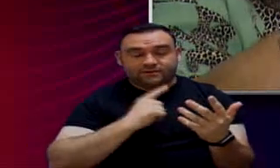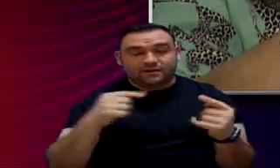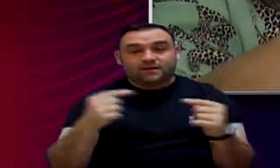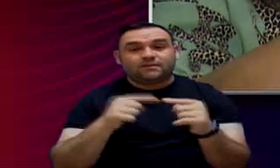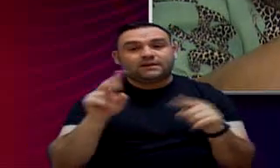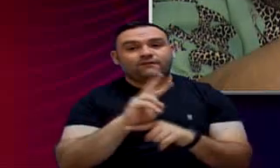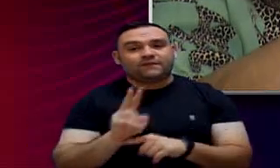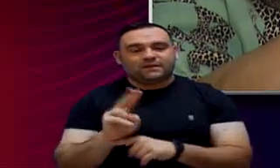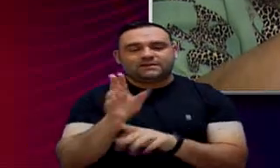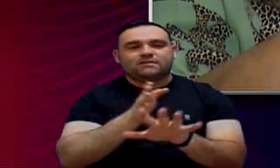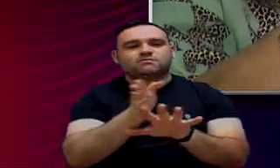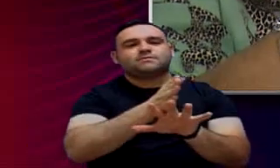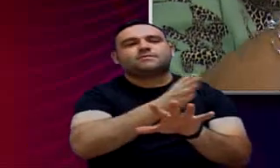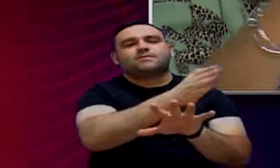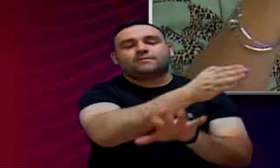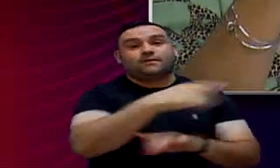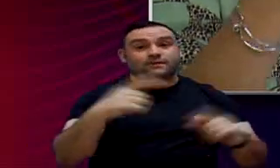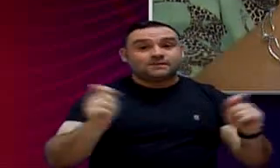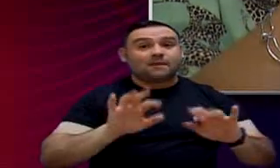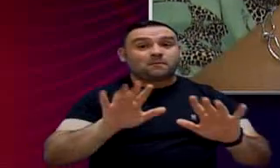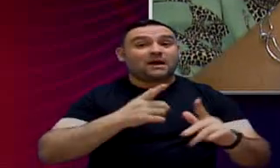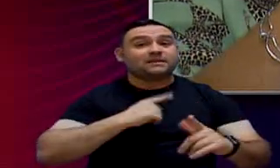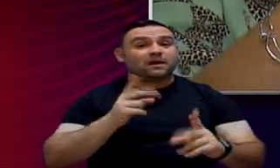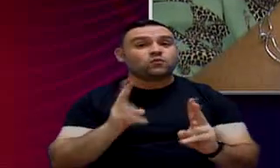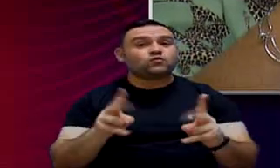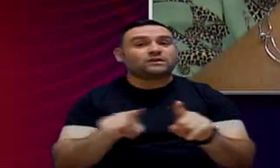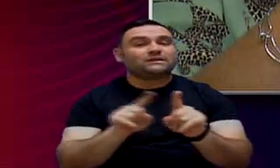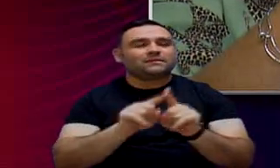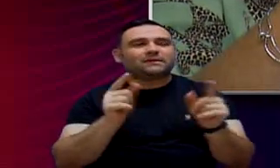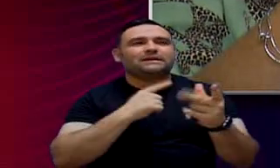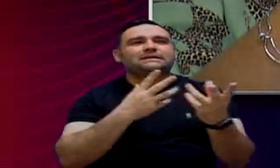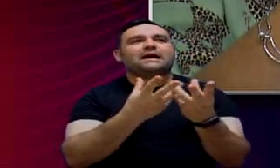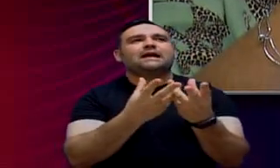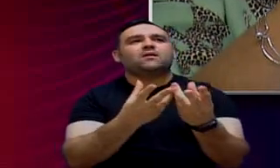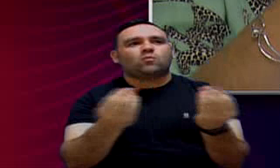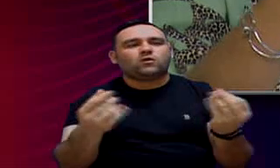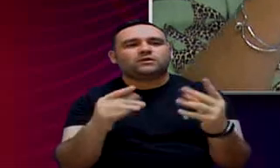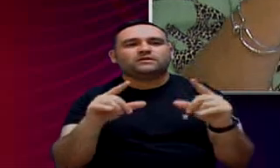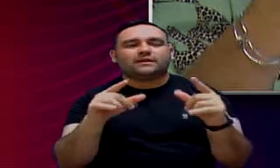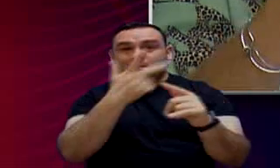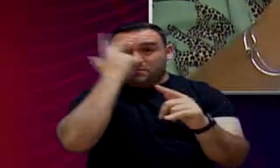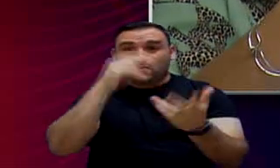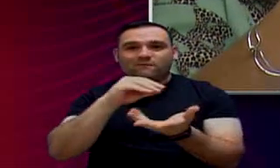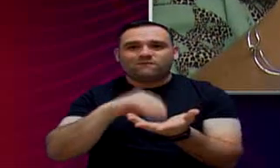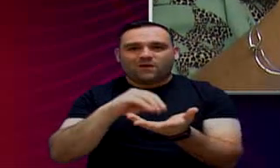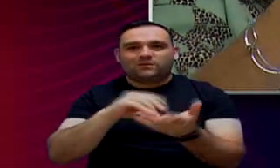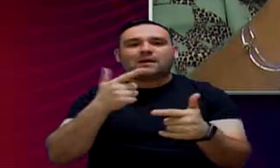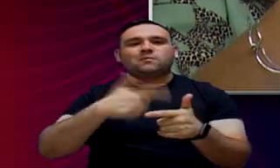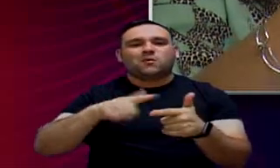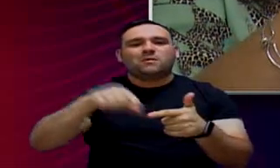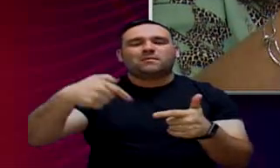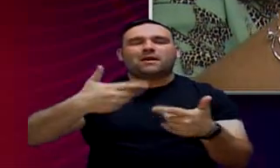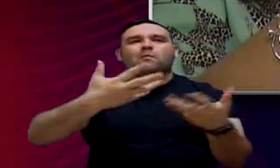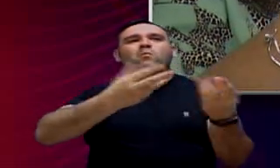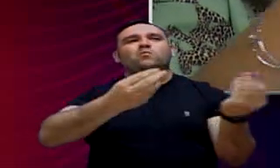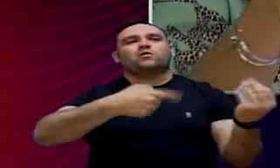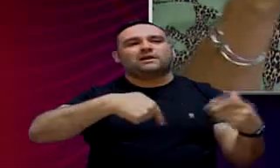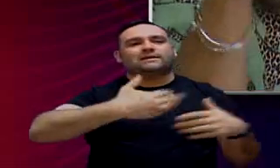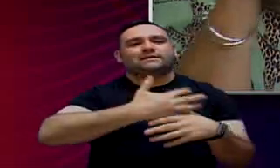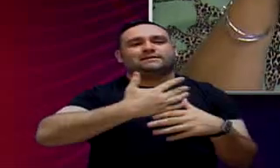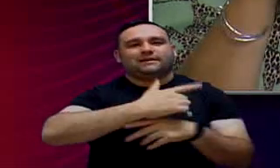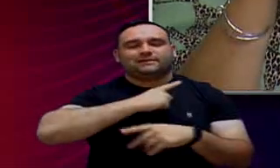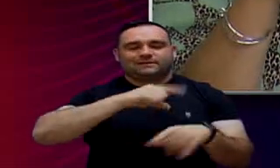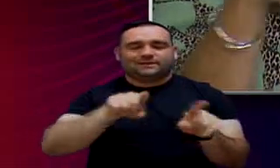com o pessoal da fiscalização mas a gente ainda assim tem o quadro muito reduzido a gente tem muito problema na cidade muito problema na cidade